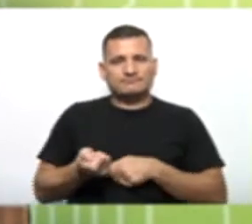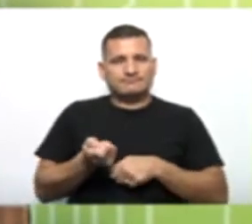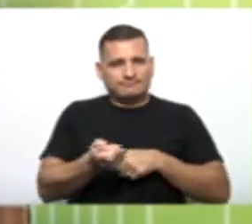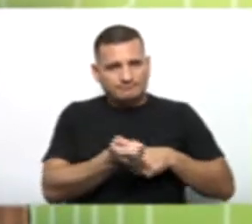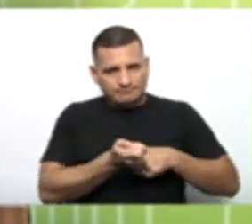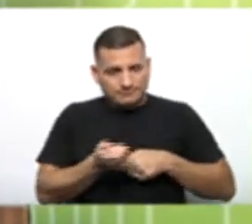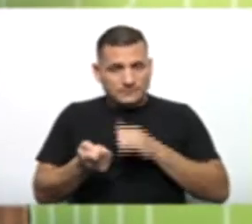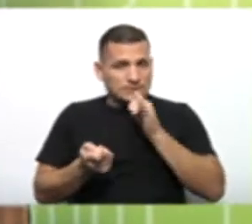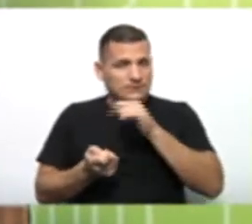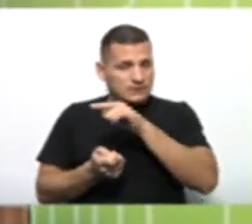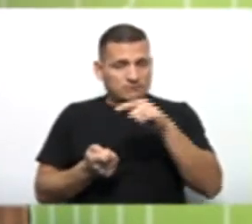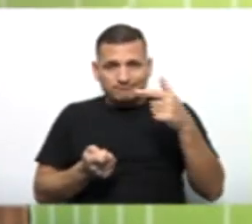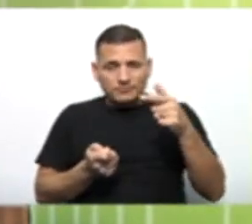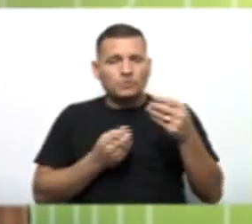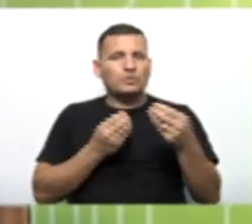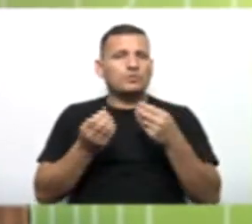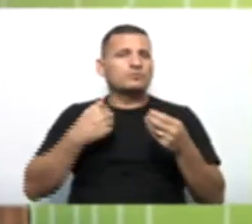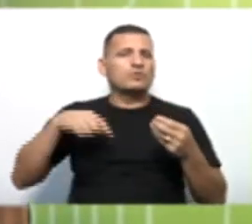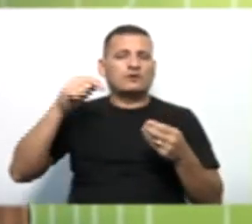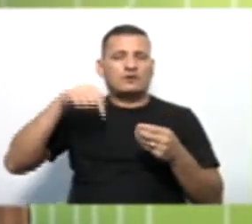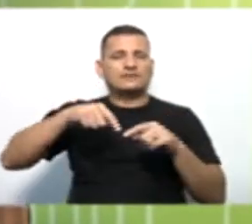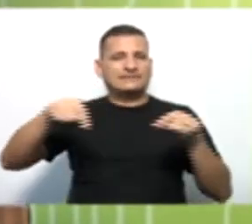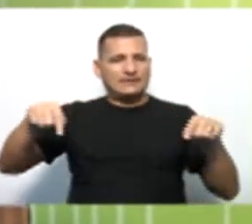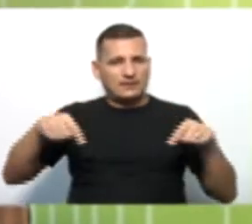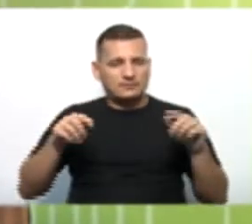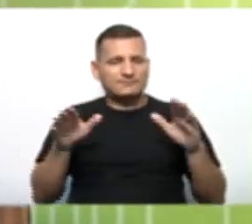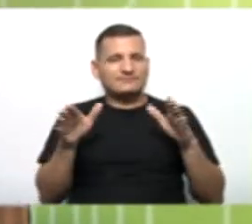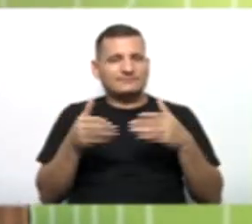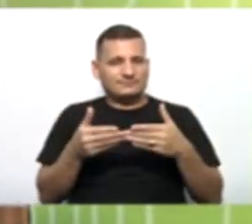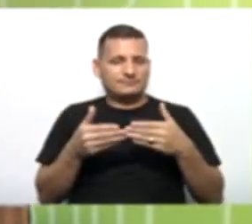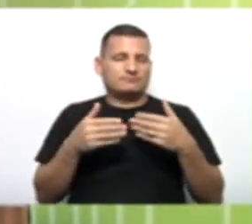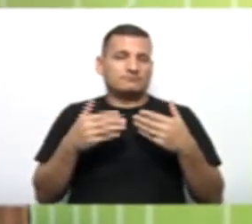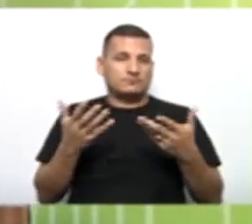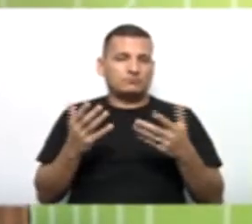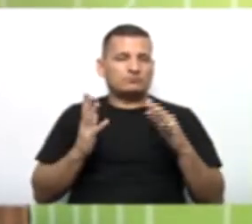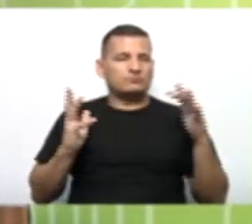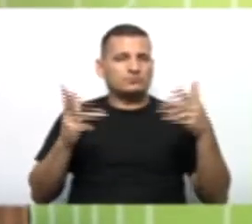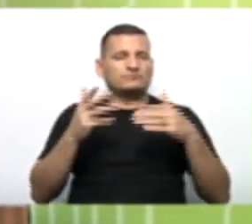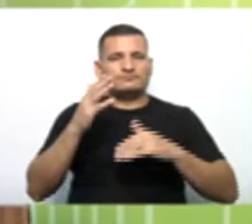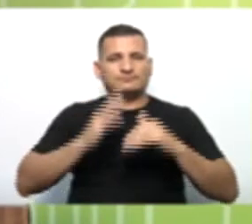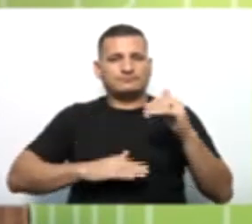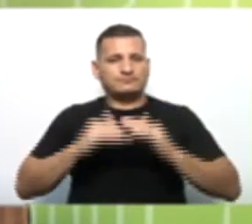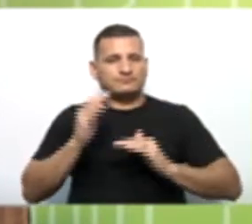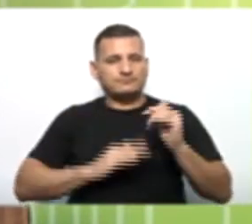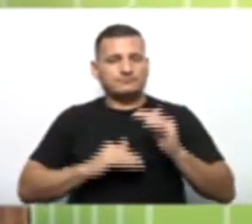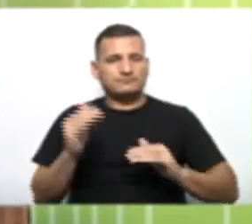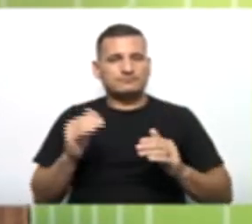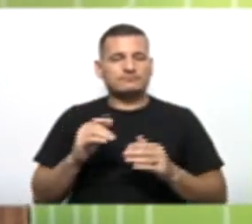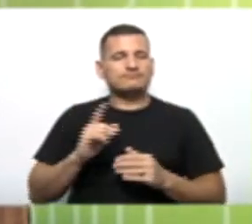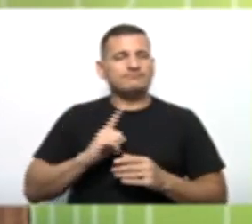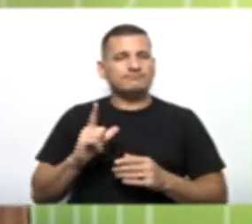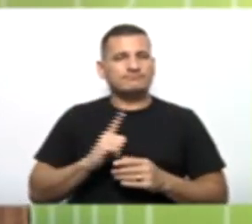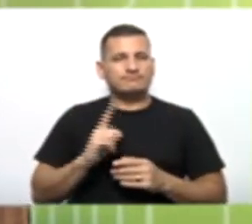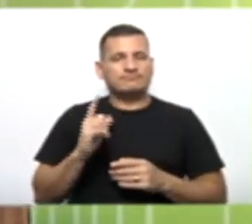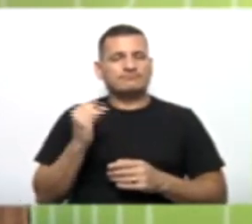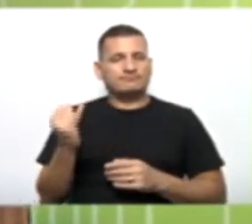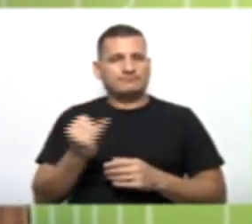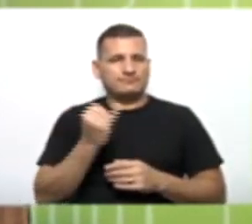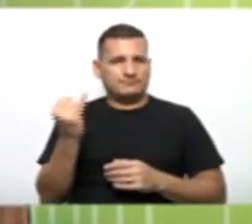suportaríamos ficar aqui nesse estúdio conversando com vocês então todas as profissões elas têm uma importância